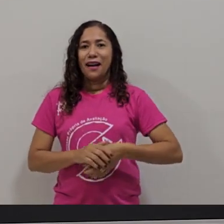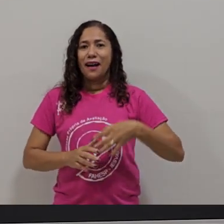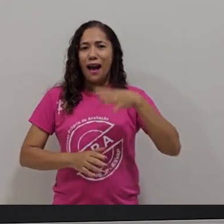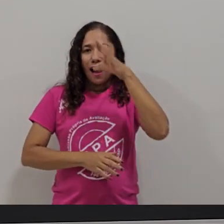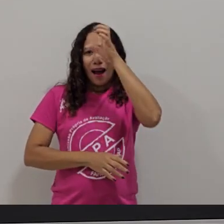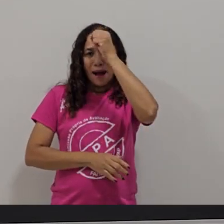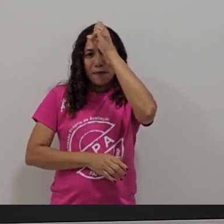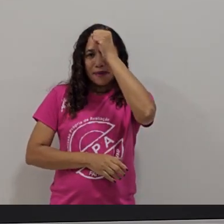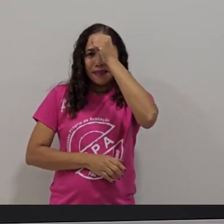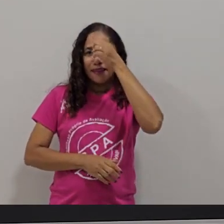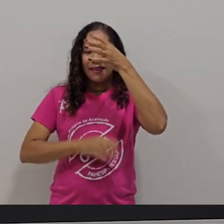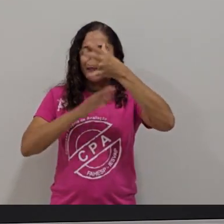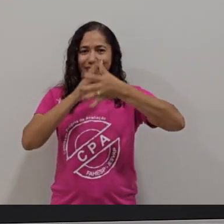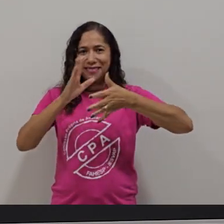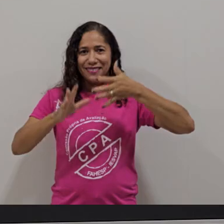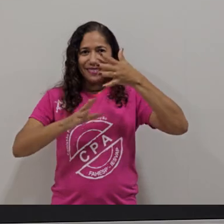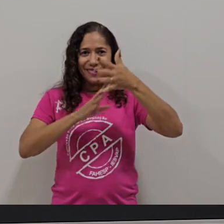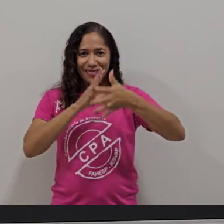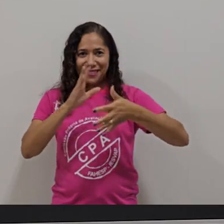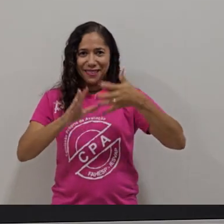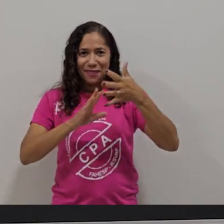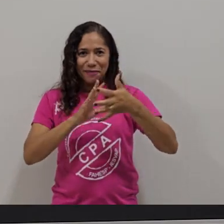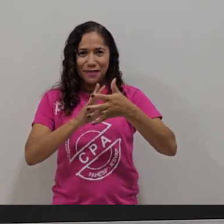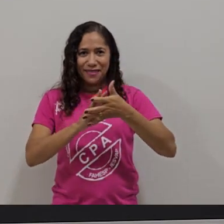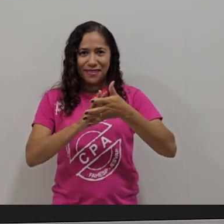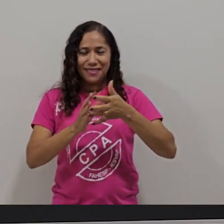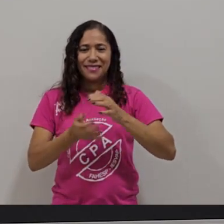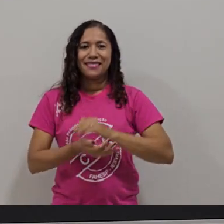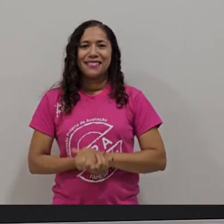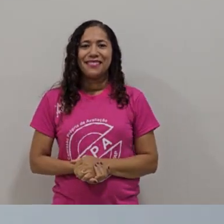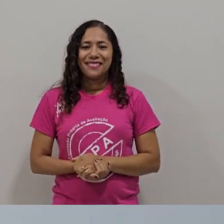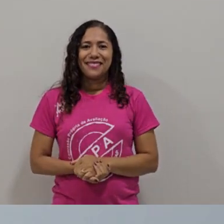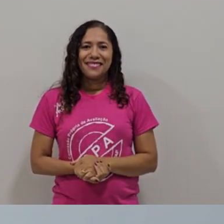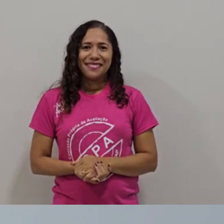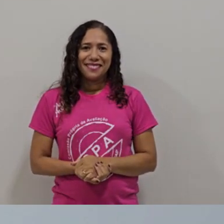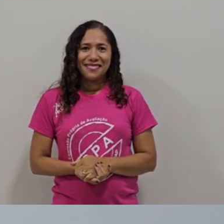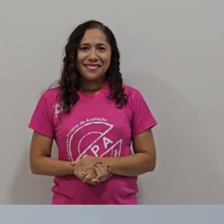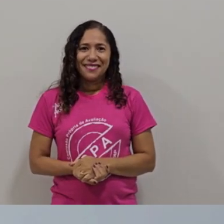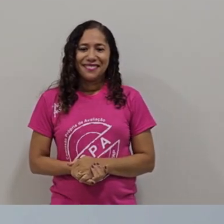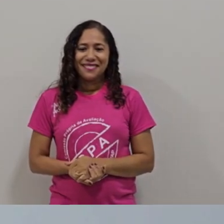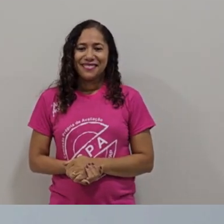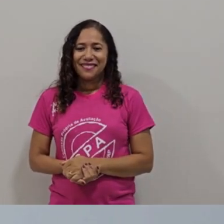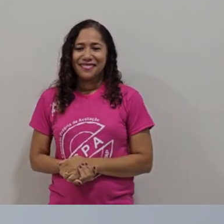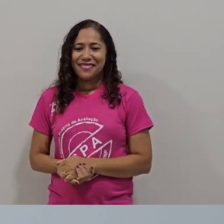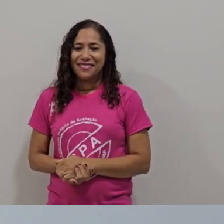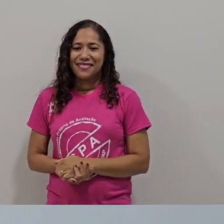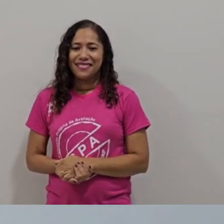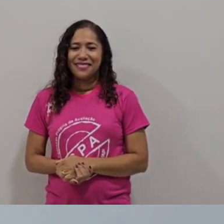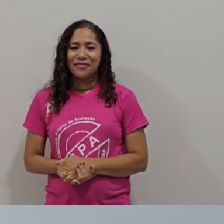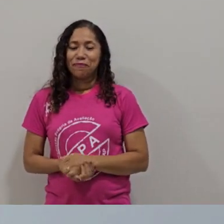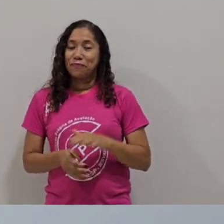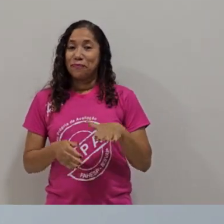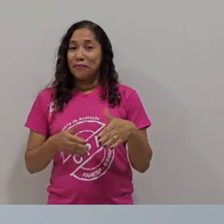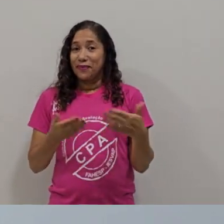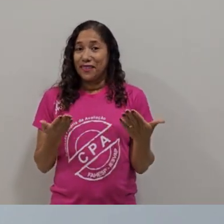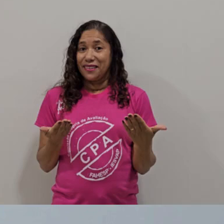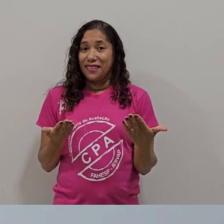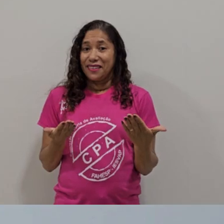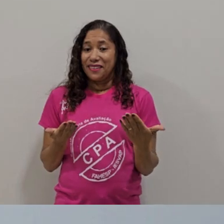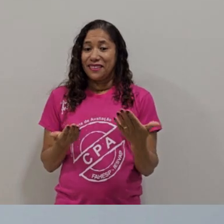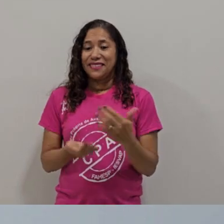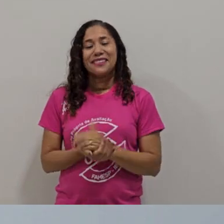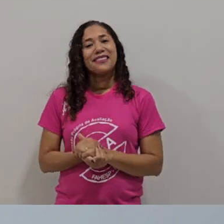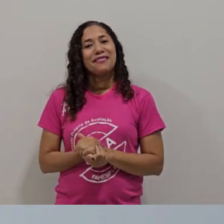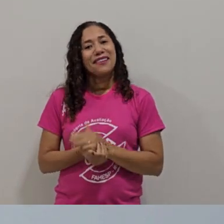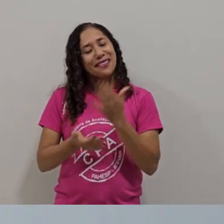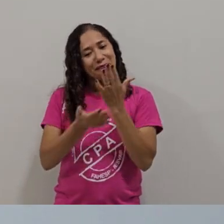língua, né, brasileira, que é a língua brasileira de sinais. Perfeito. Bem, então a gente vai terminar o